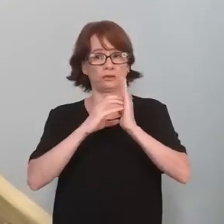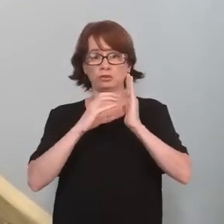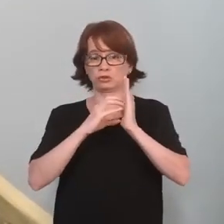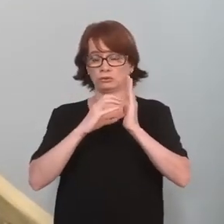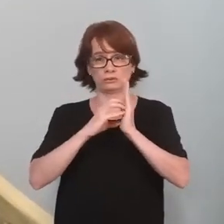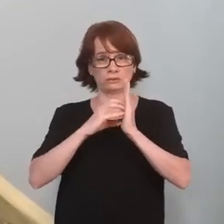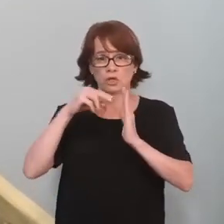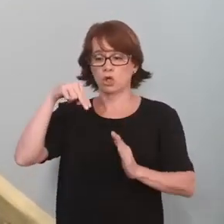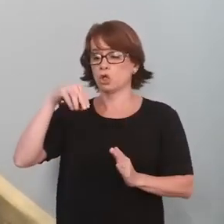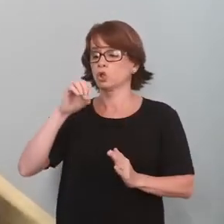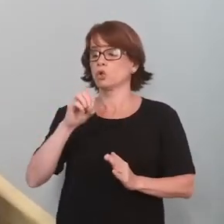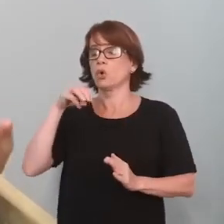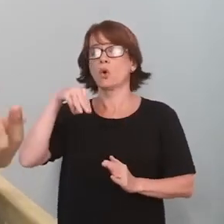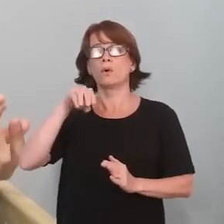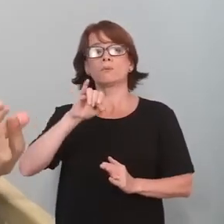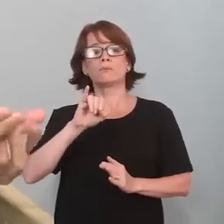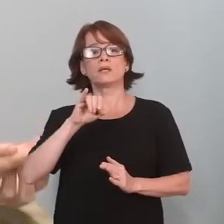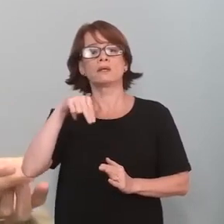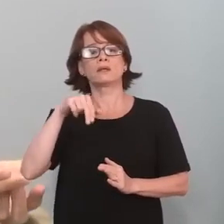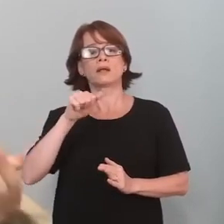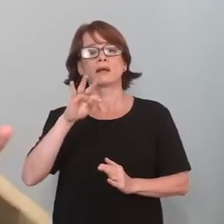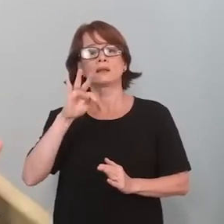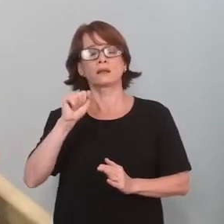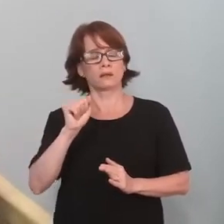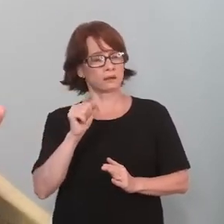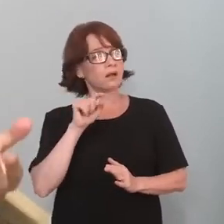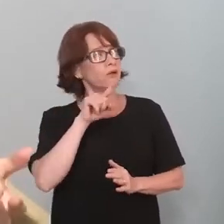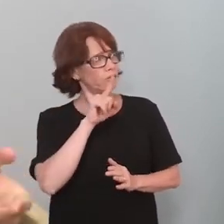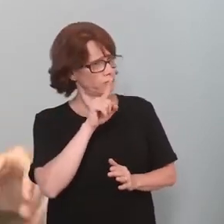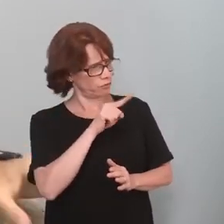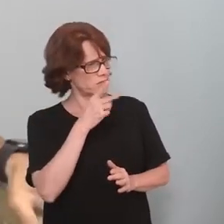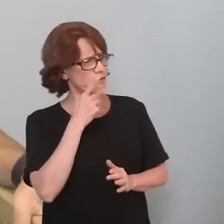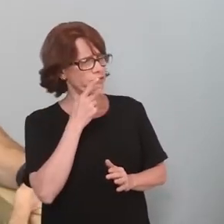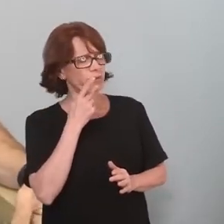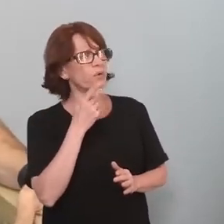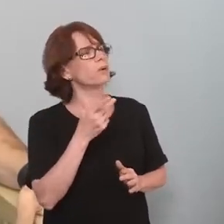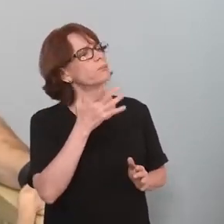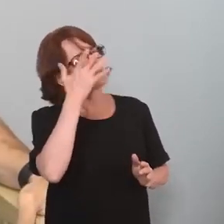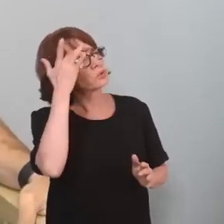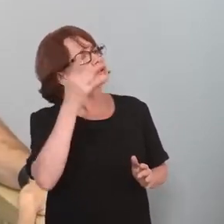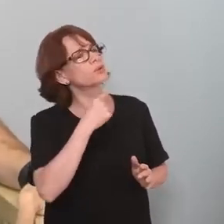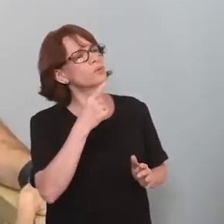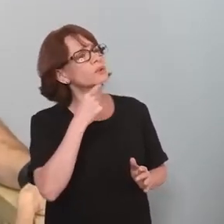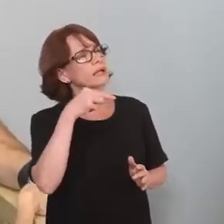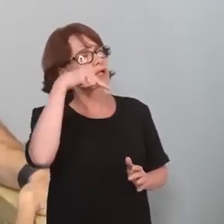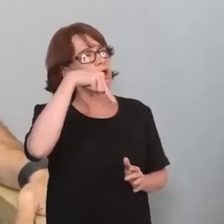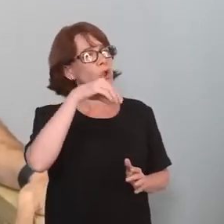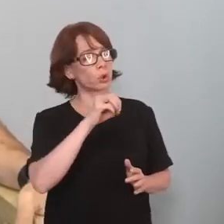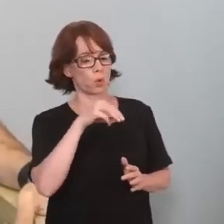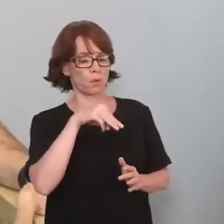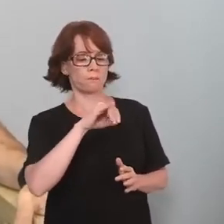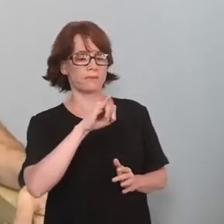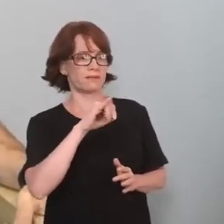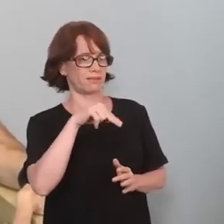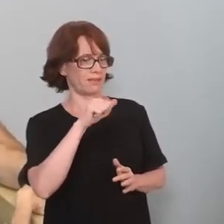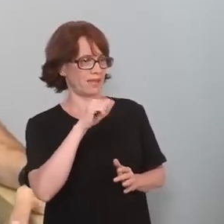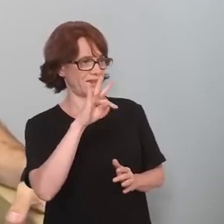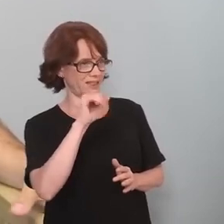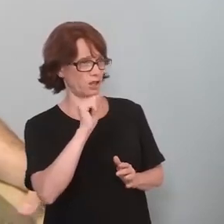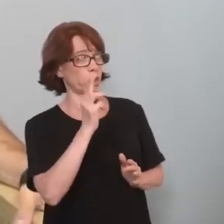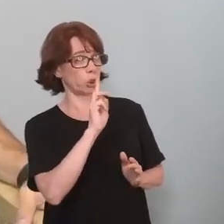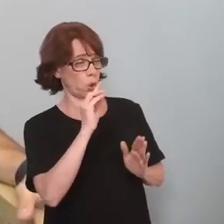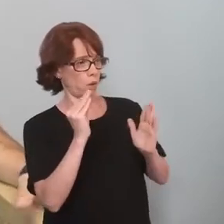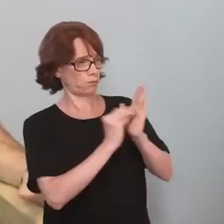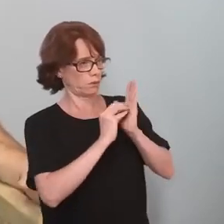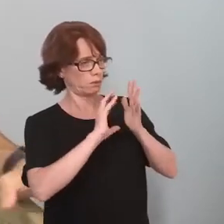uma nominata. E depois, pessoas que não conseguem espaço em uma nominata. Exato. Vou começar pela dificuldade que muitos partidos